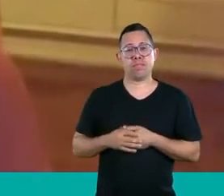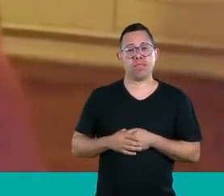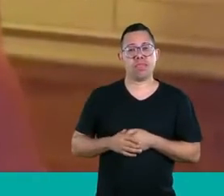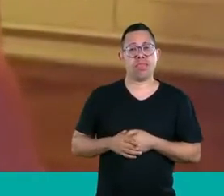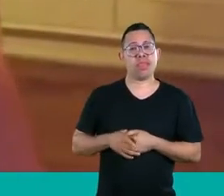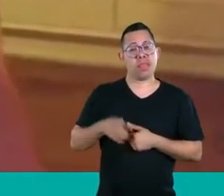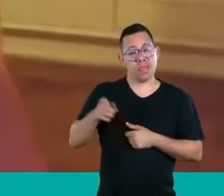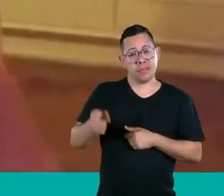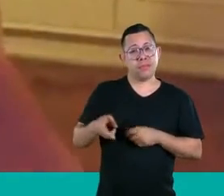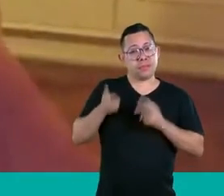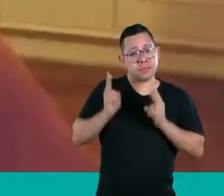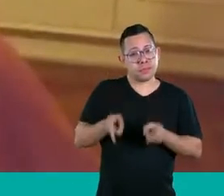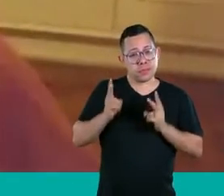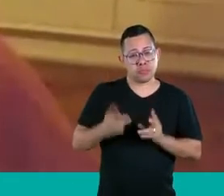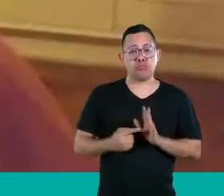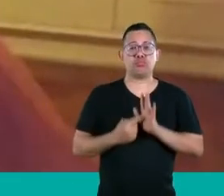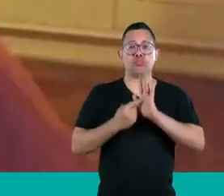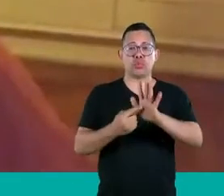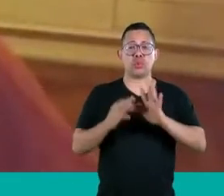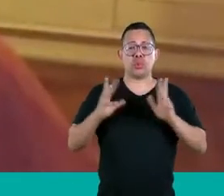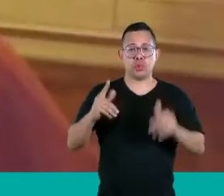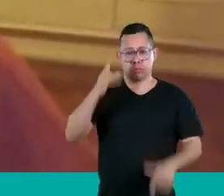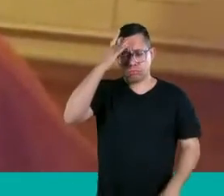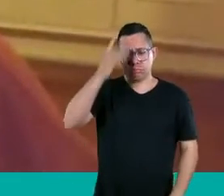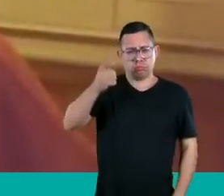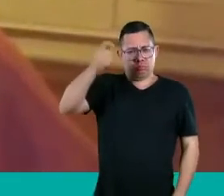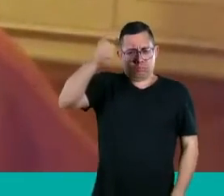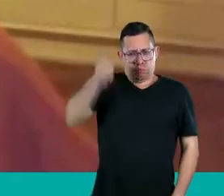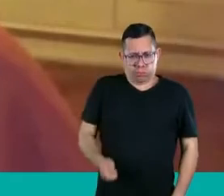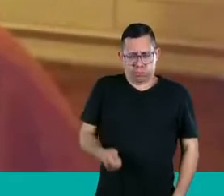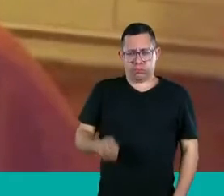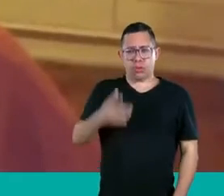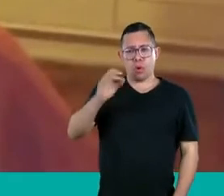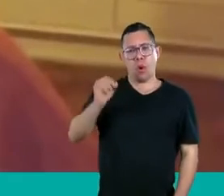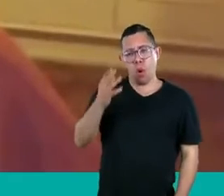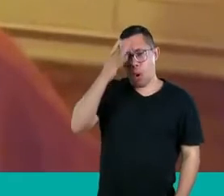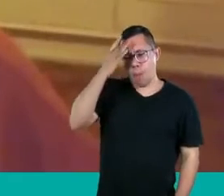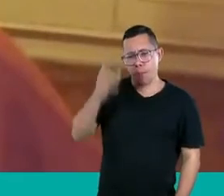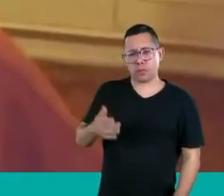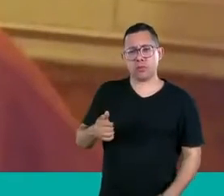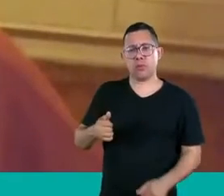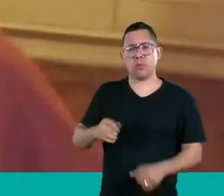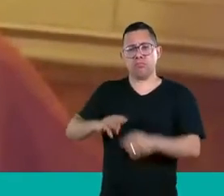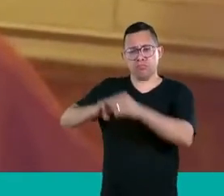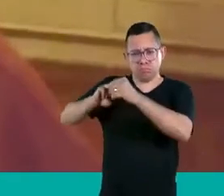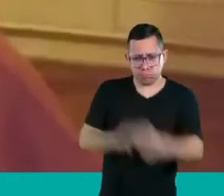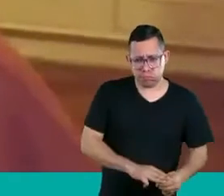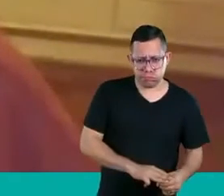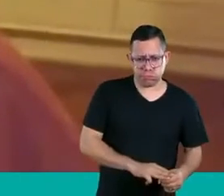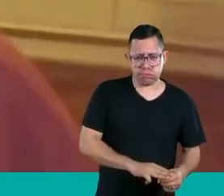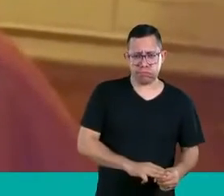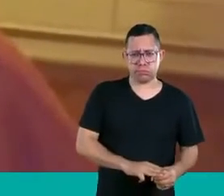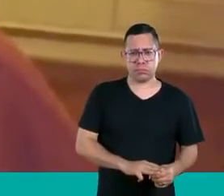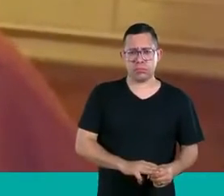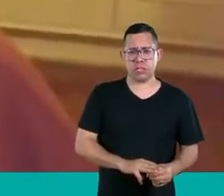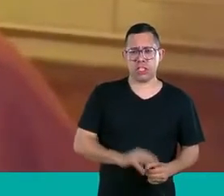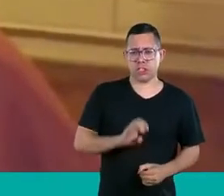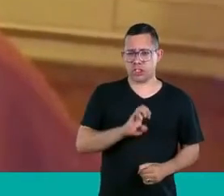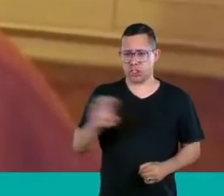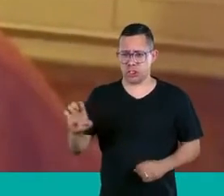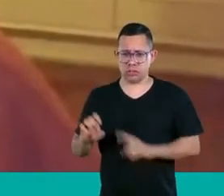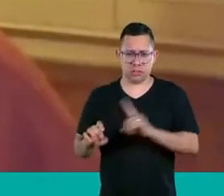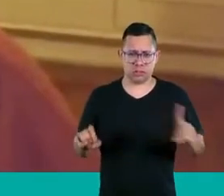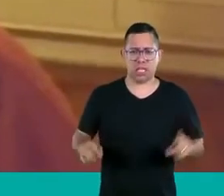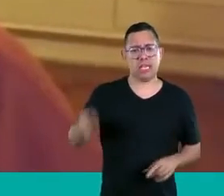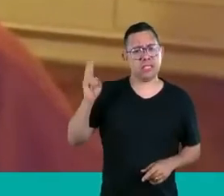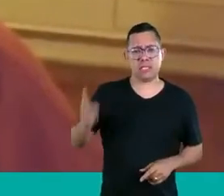se manifestou contra qualquer forma de tirania, de opressão e de ditadura, seja de esquerda,